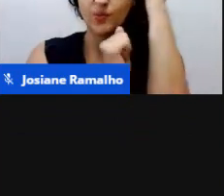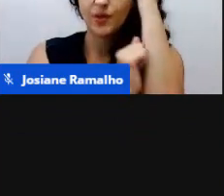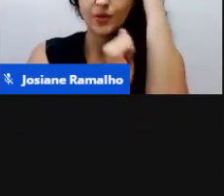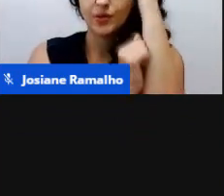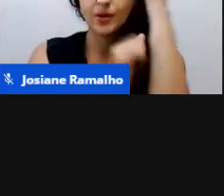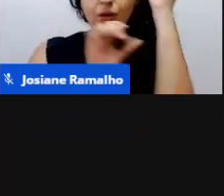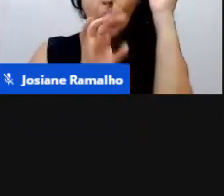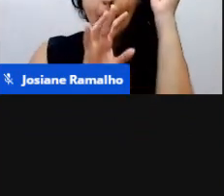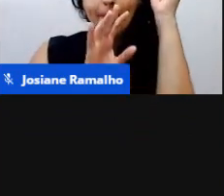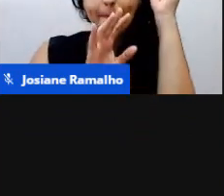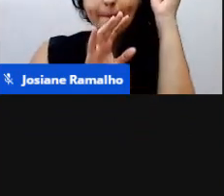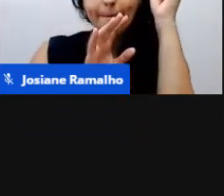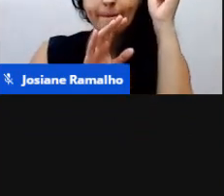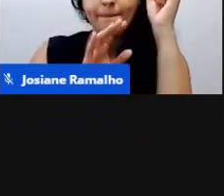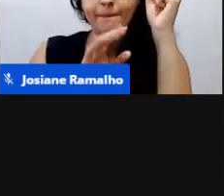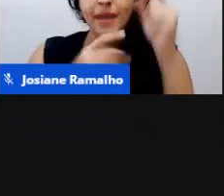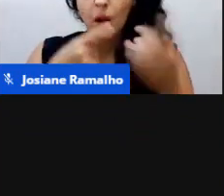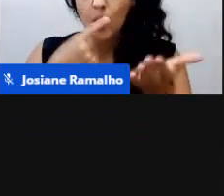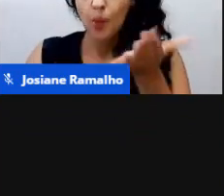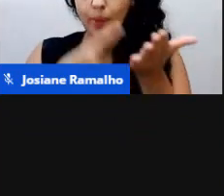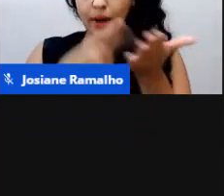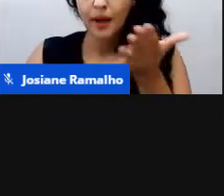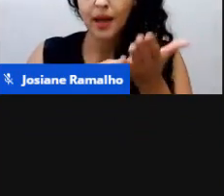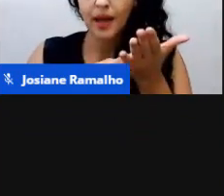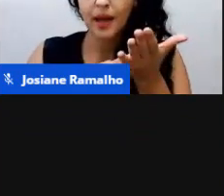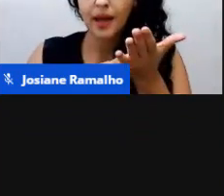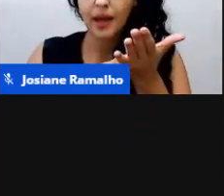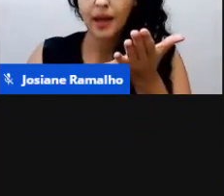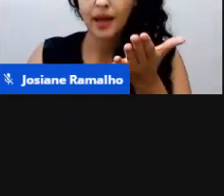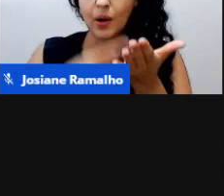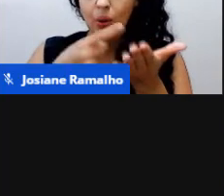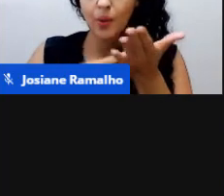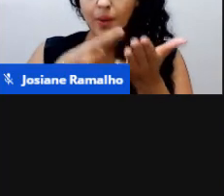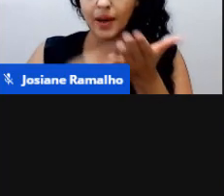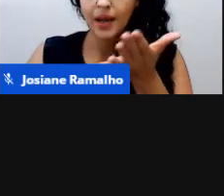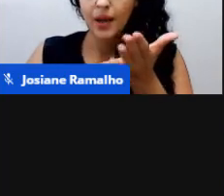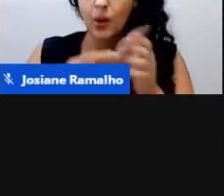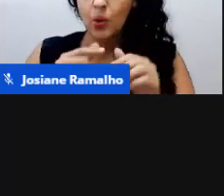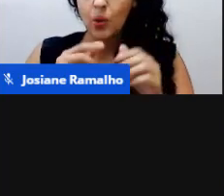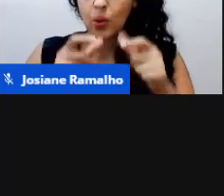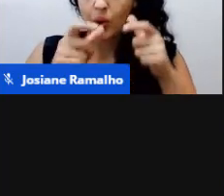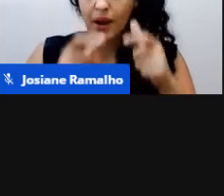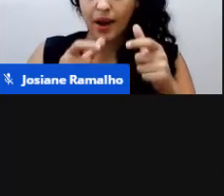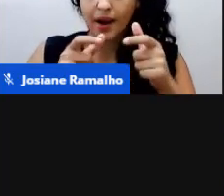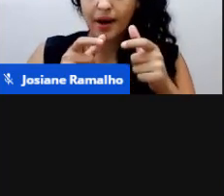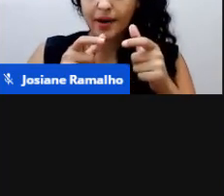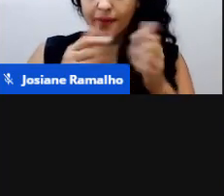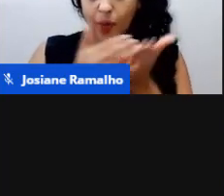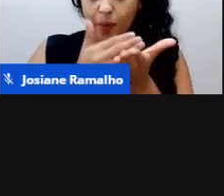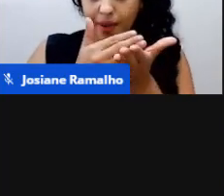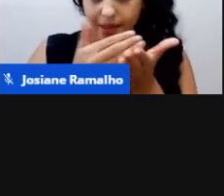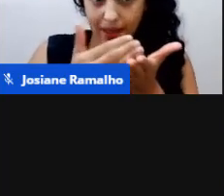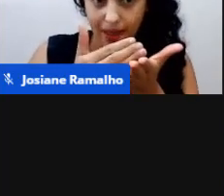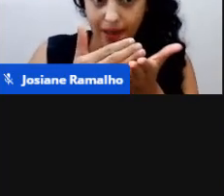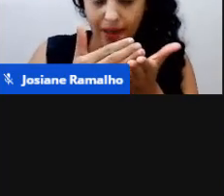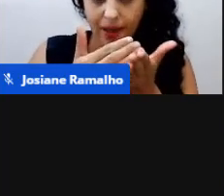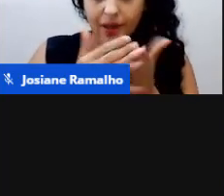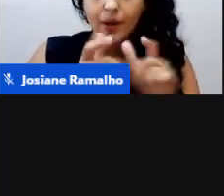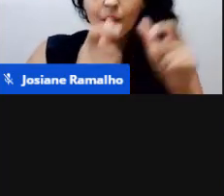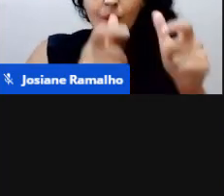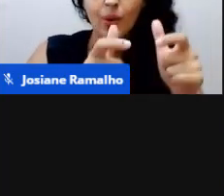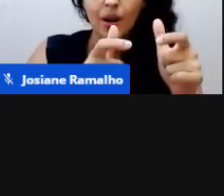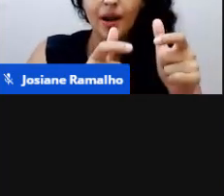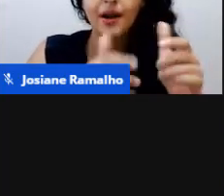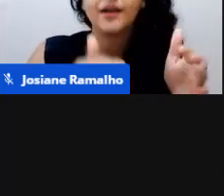No lugar da saída e do lugar da chegada, ok? O que nós